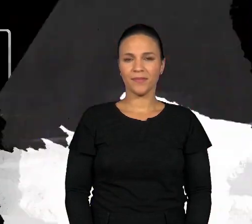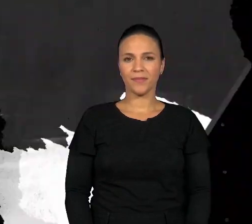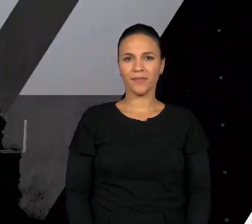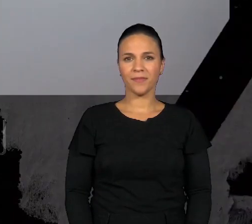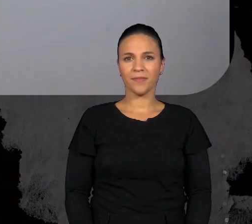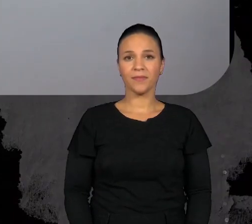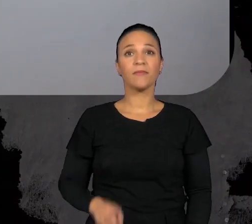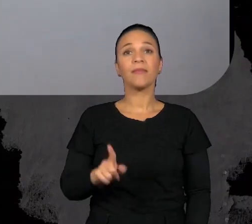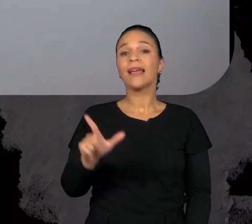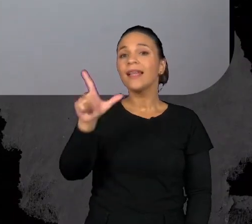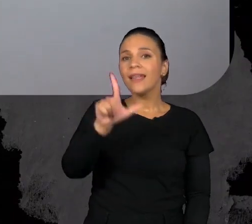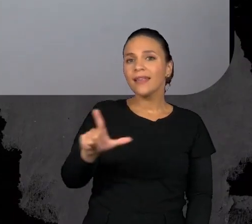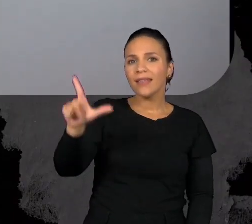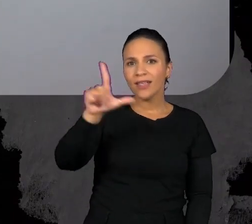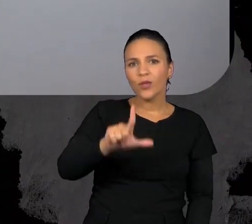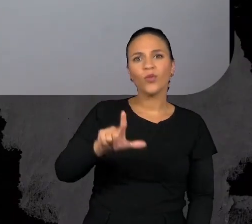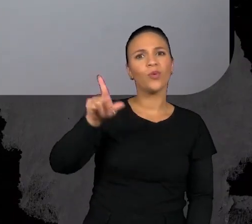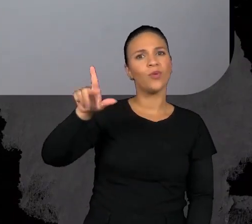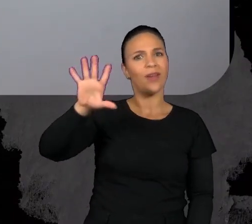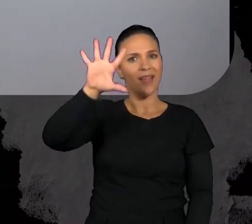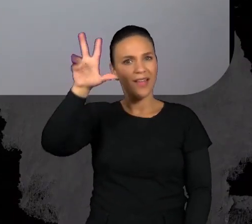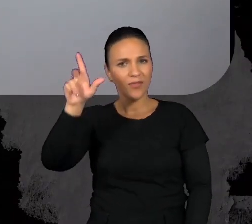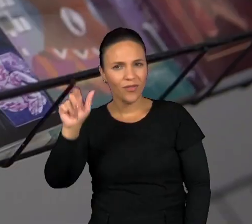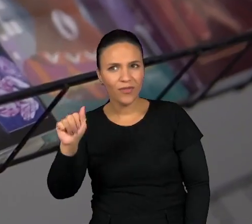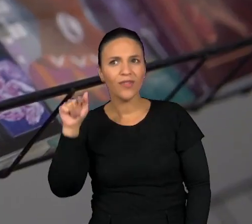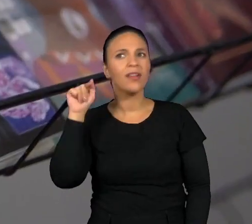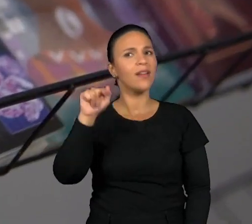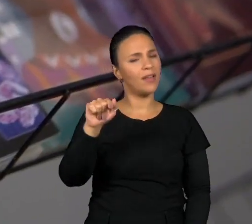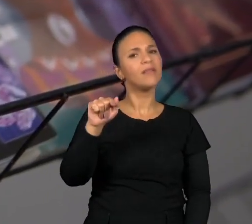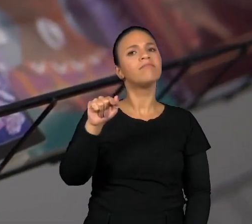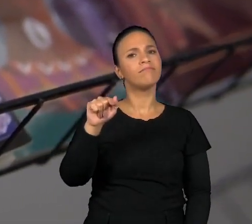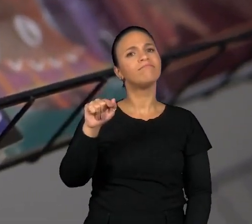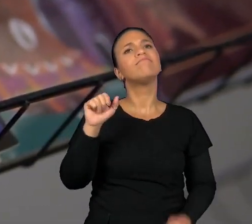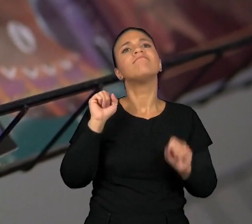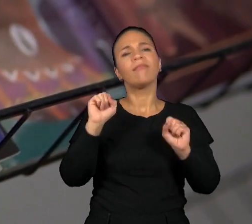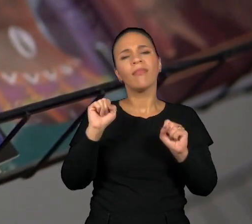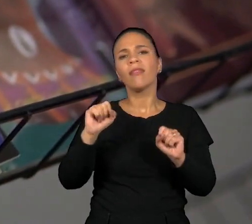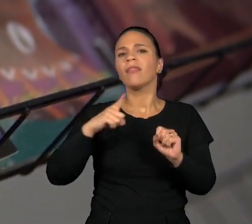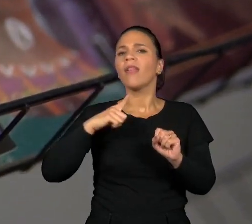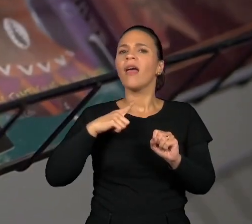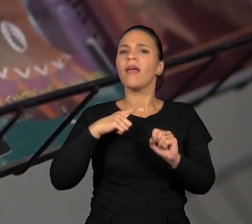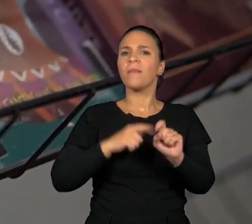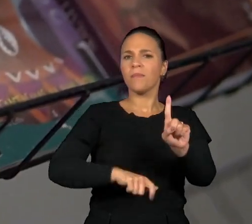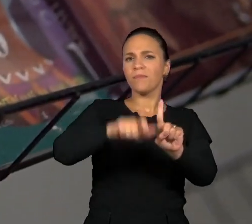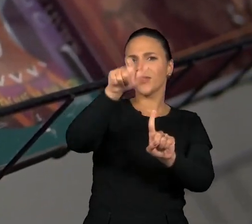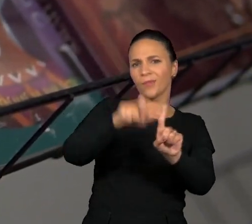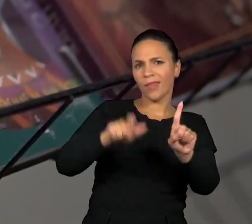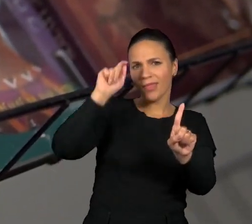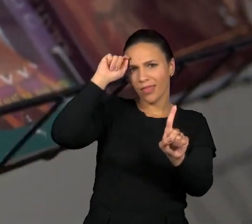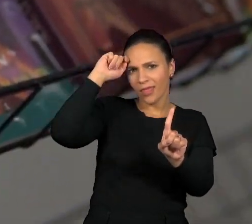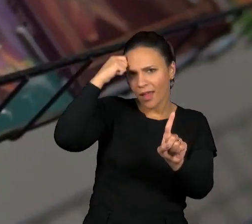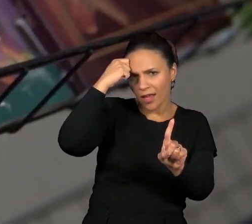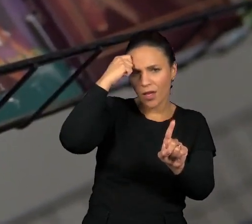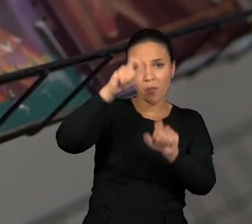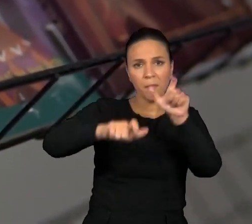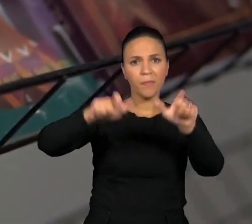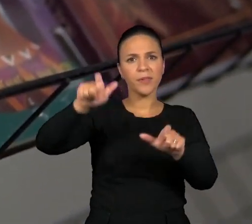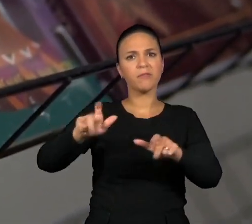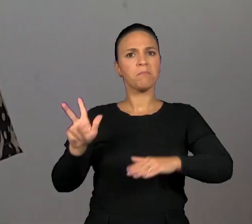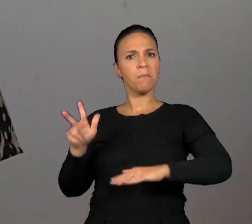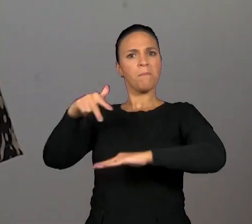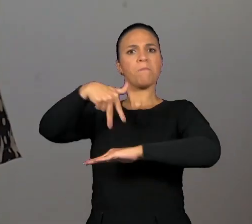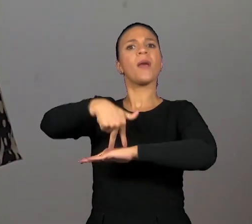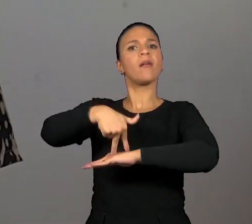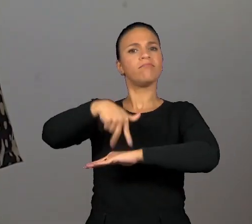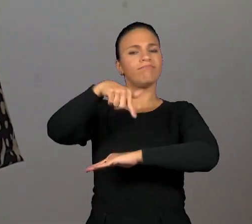Uma literatura afrofuturista, uma literatura que vai colocar os personagens negros e as pessoas negras como protagonistas da história.